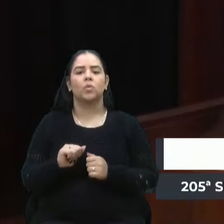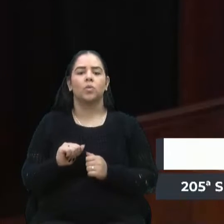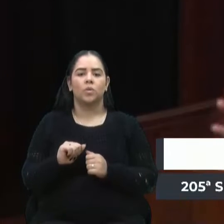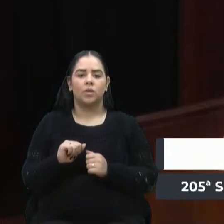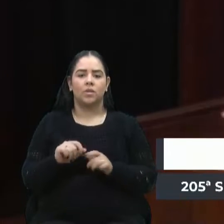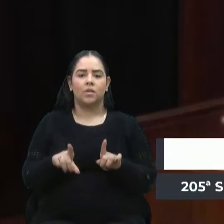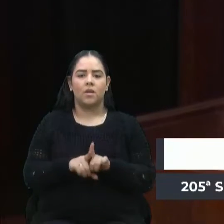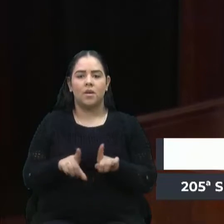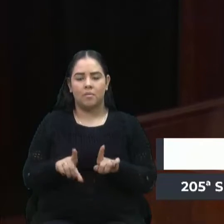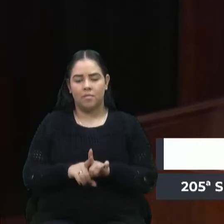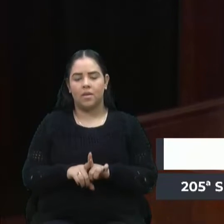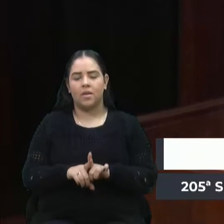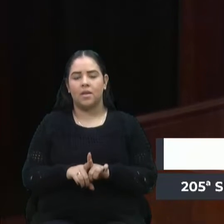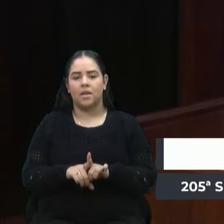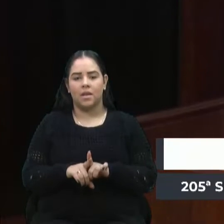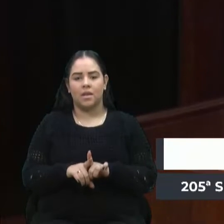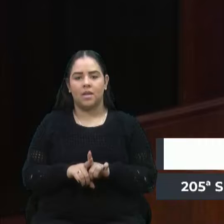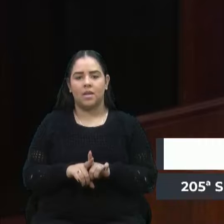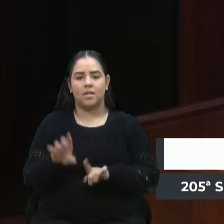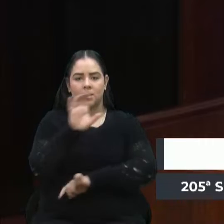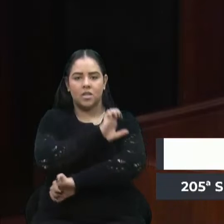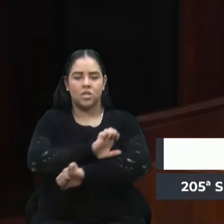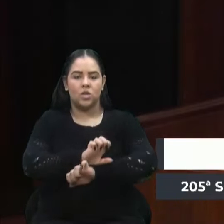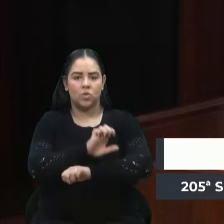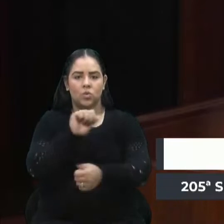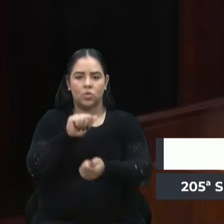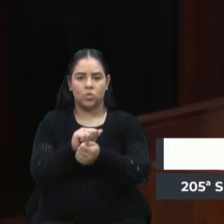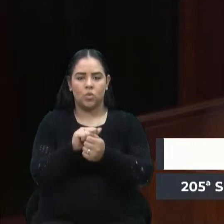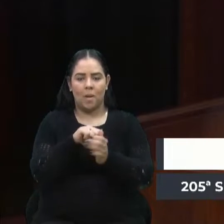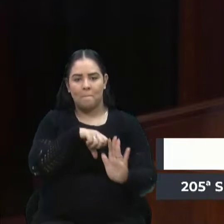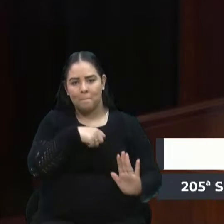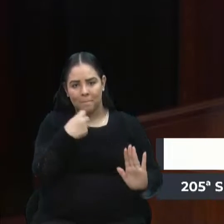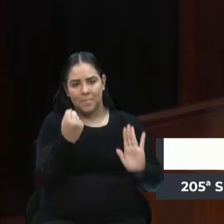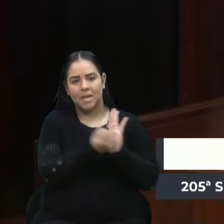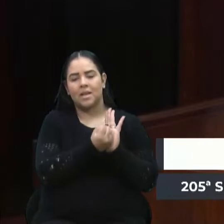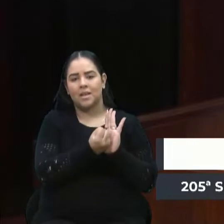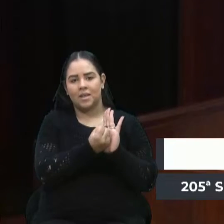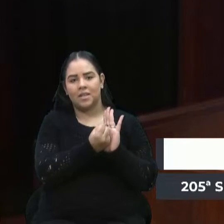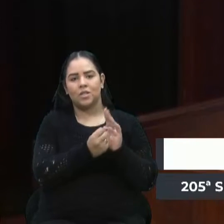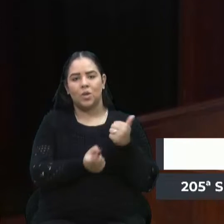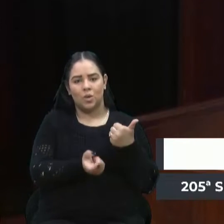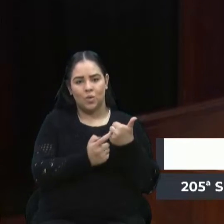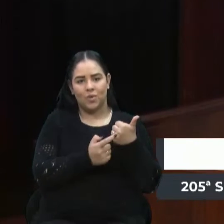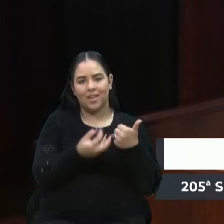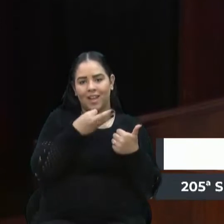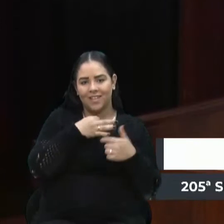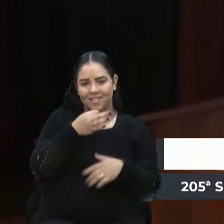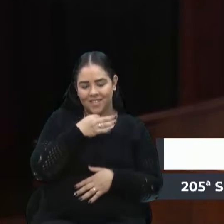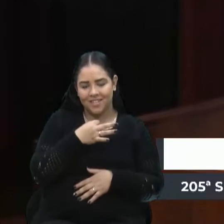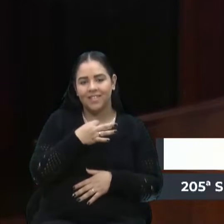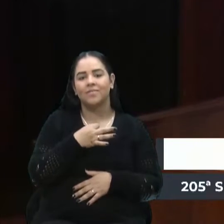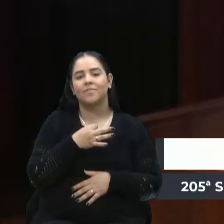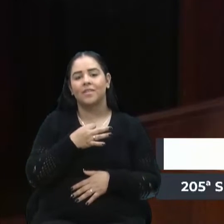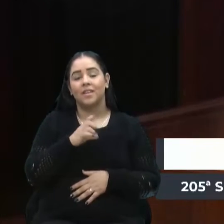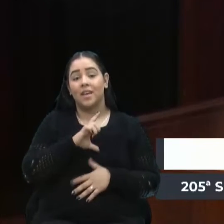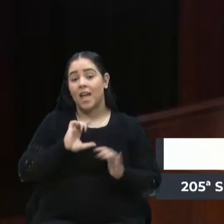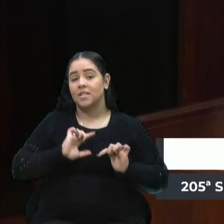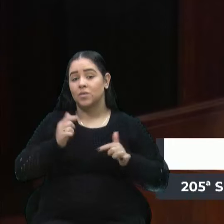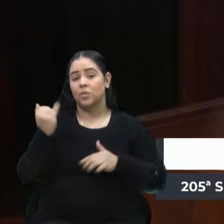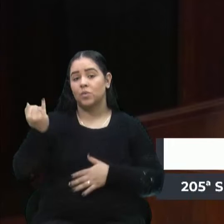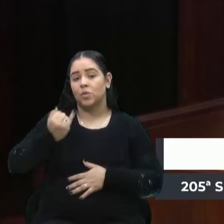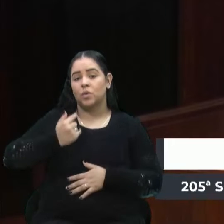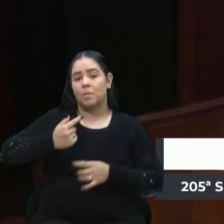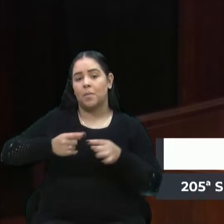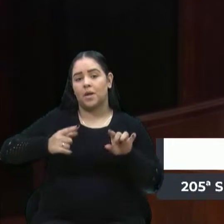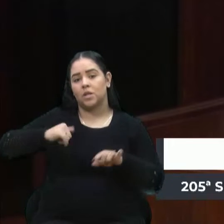Com a logomarca Curta Caxias. Então, tem ações importantes acontecendo, mas a gente precisa pensar